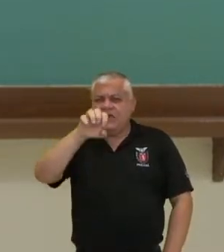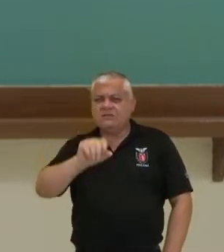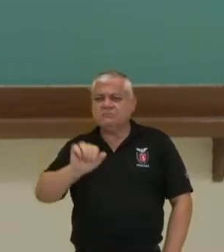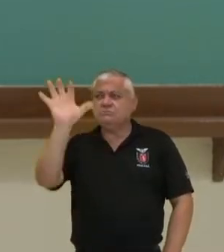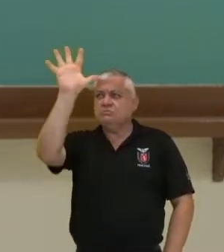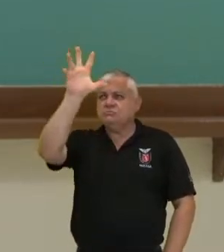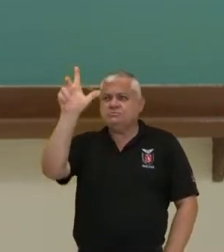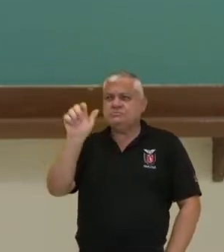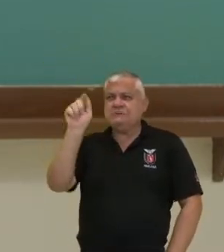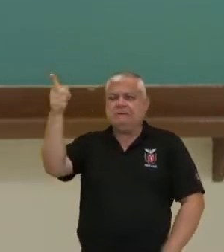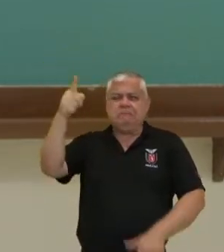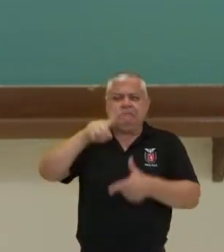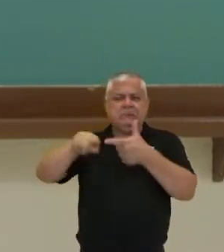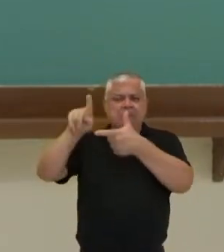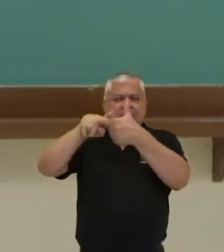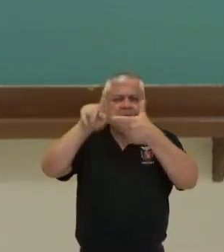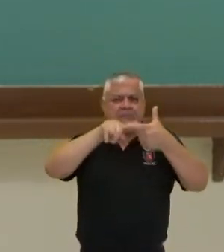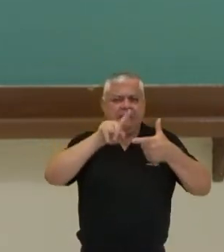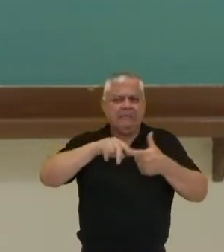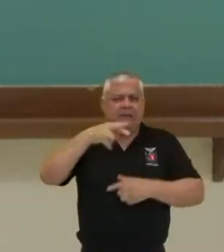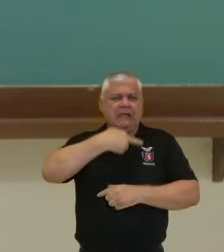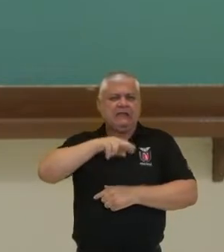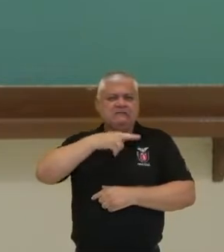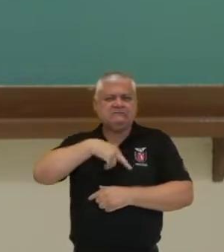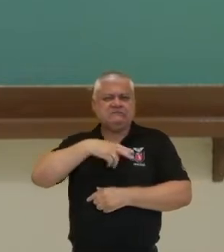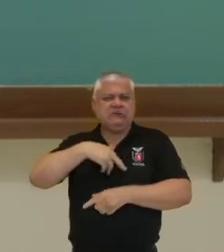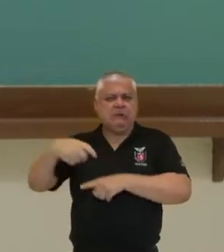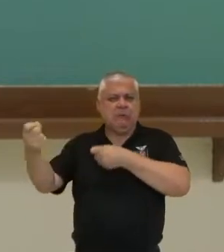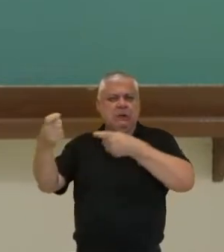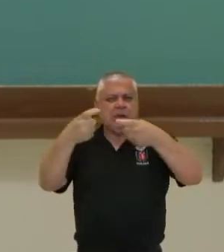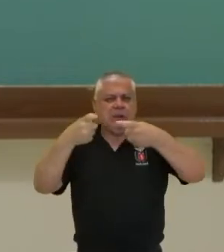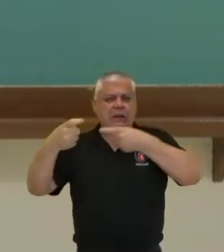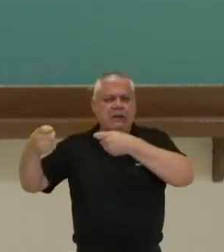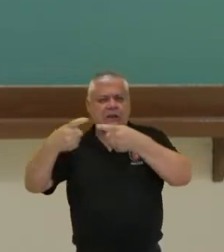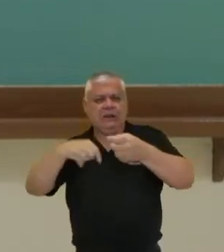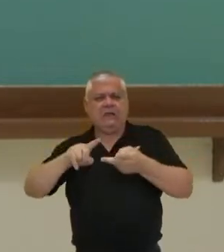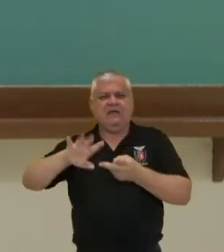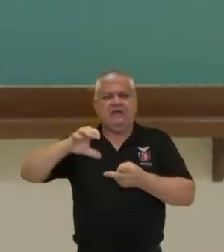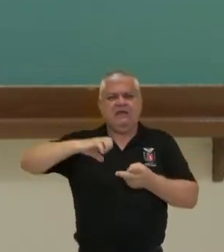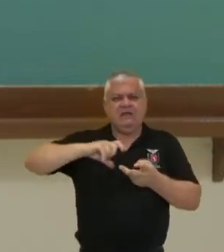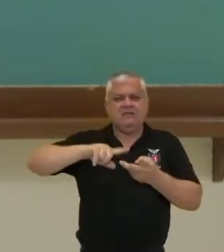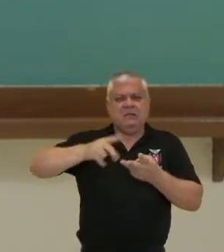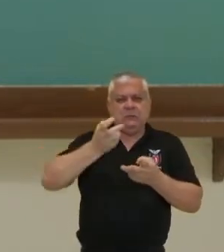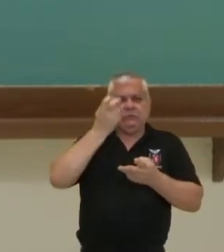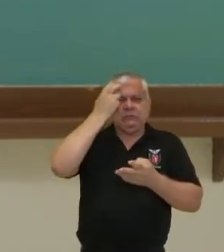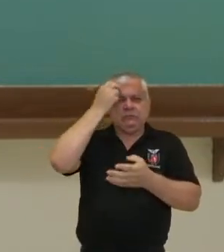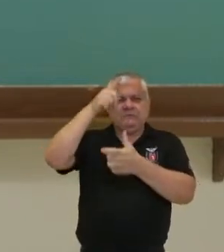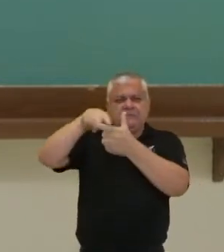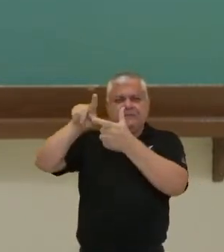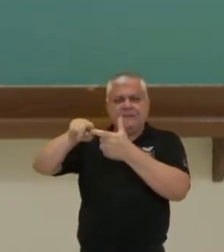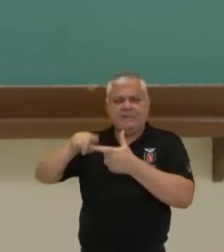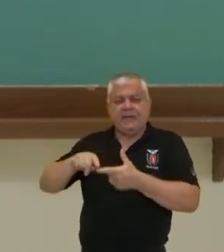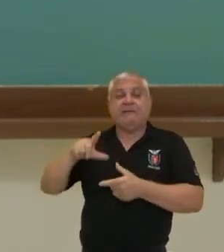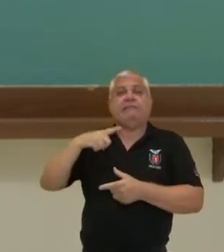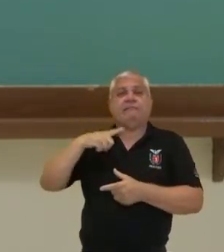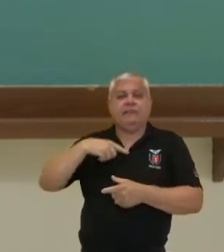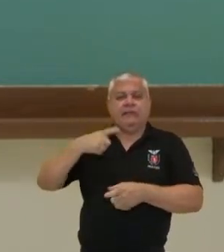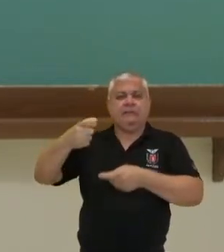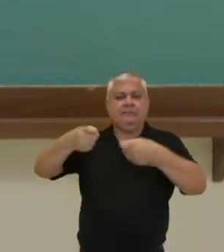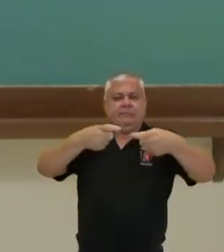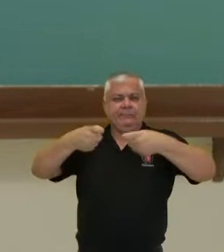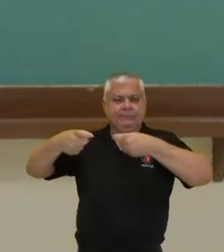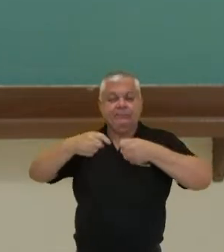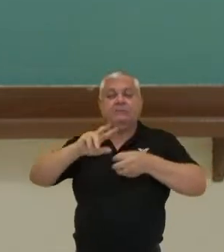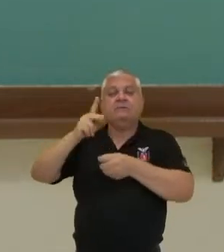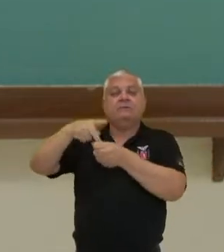lugar conflituoso por conta de questões religiosas as questões étnicas culturais também existe a questão do petróleo